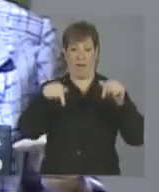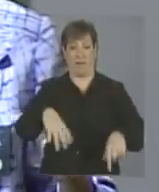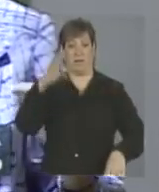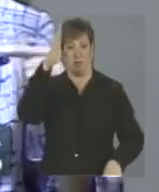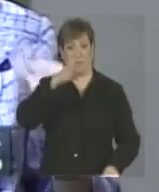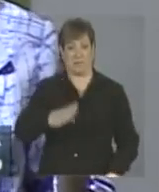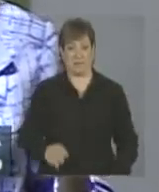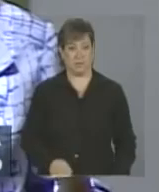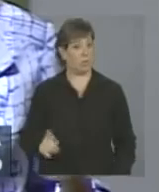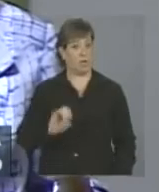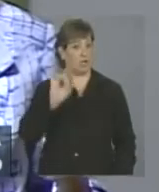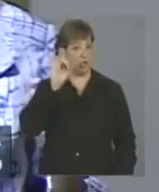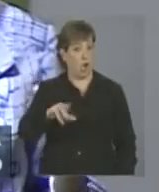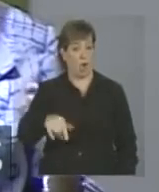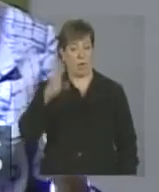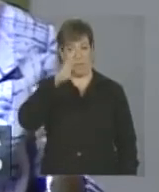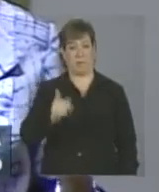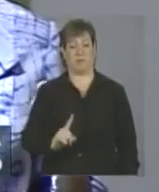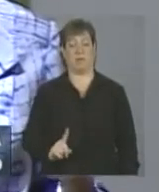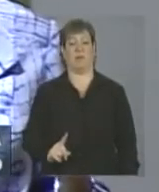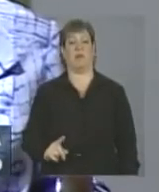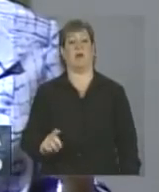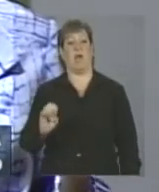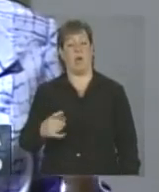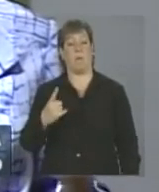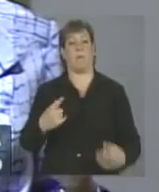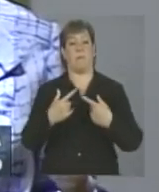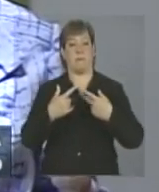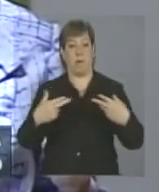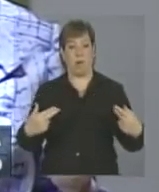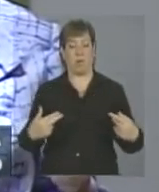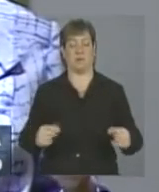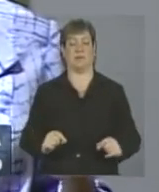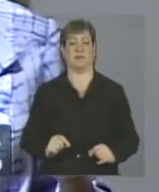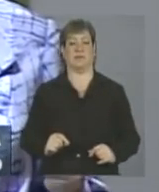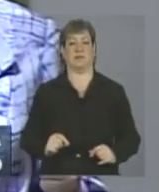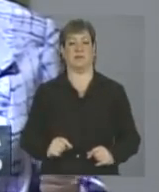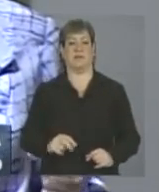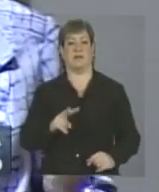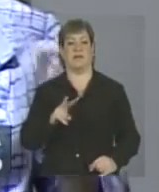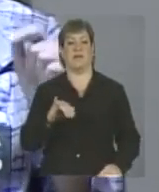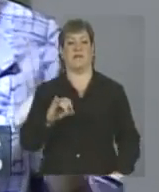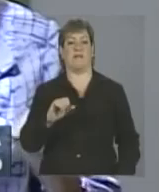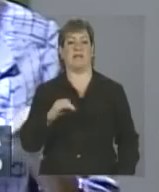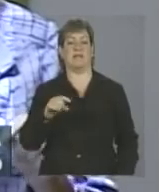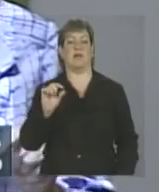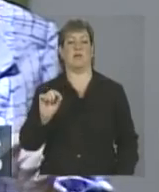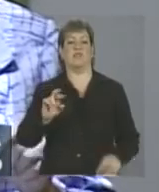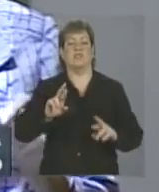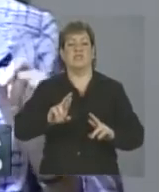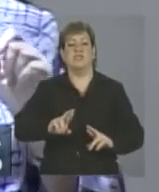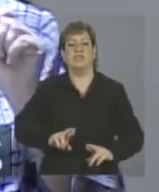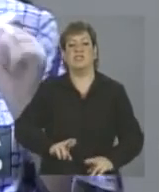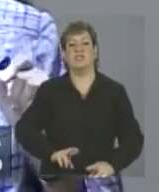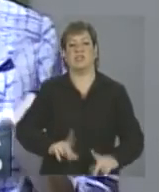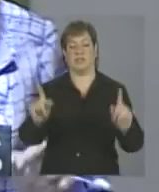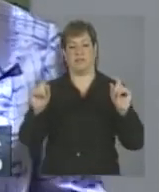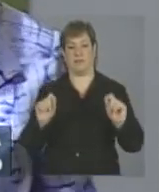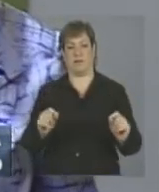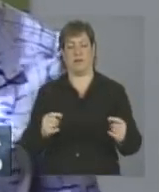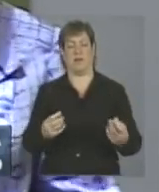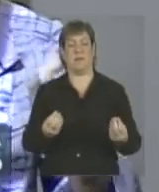e não era só no Brasil, algo que era, de uma certa forma, uma visão distorcida e